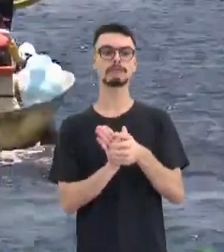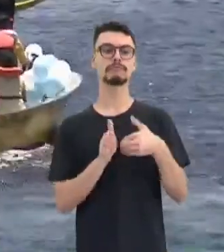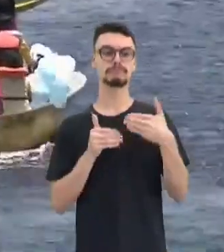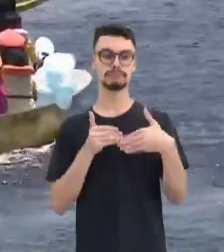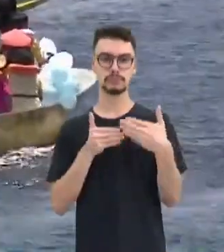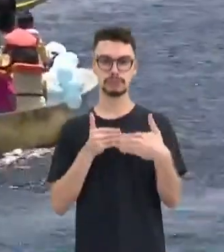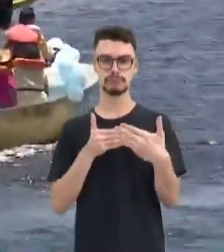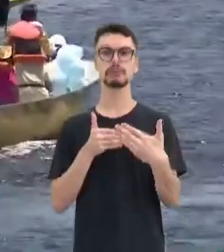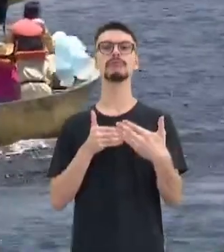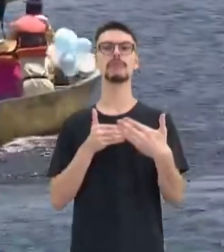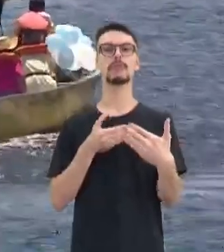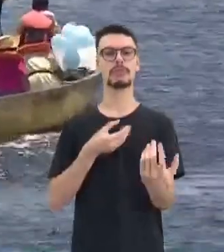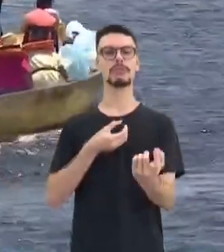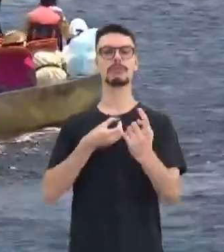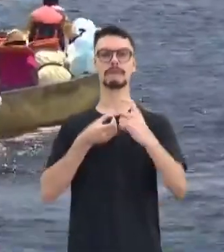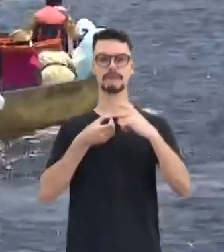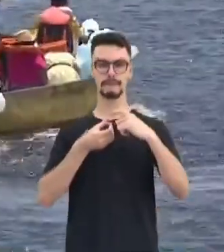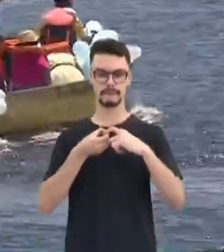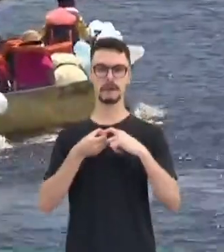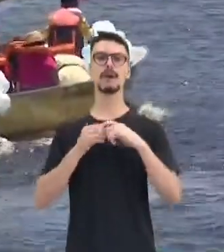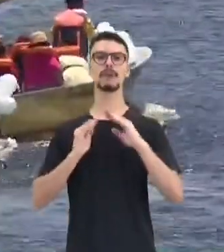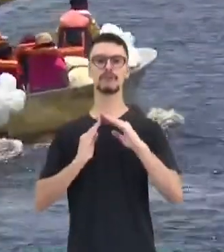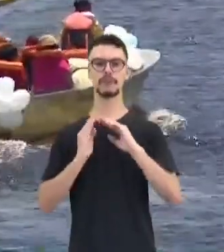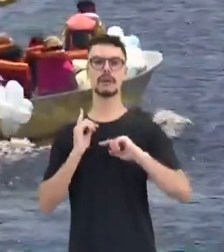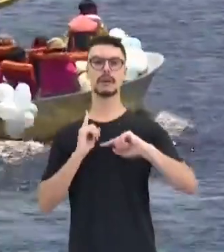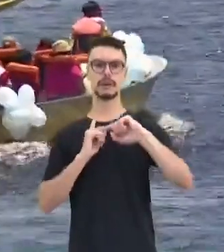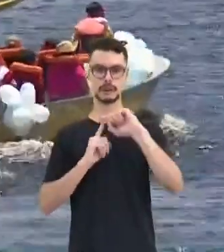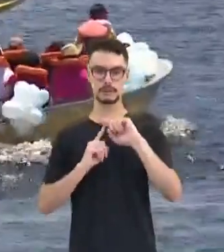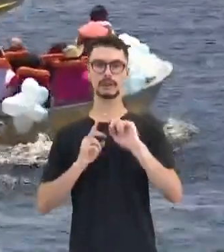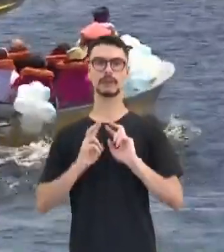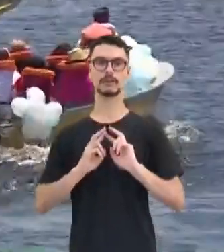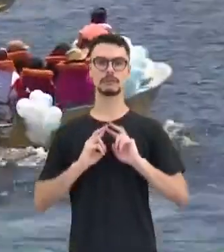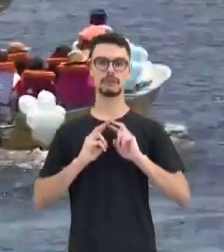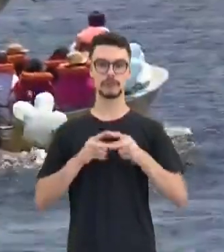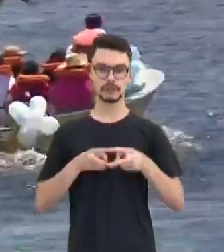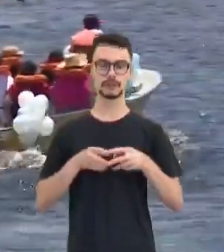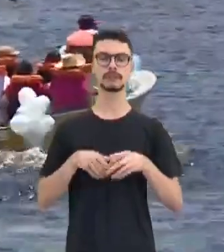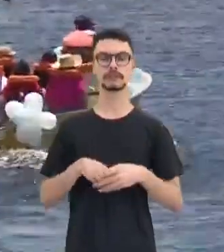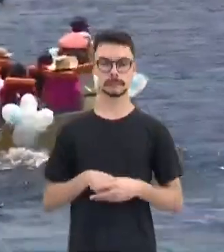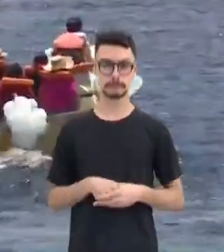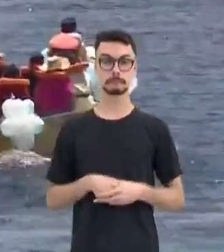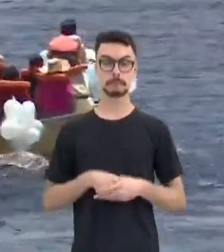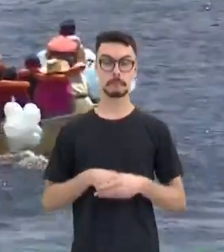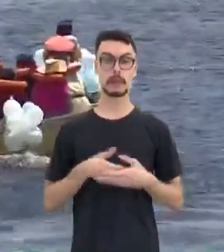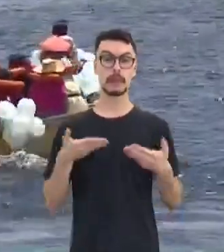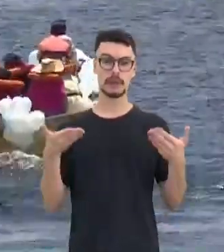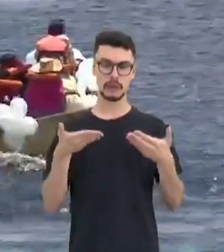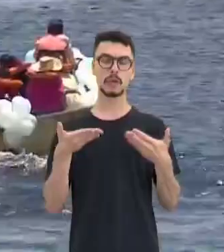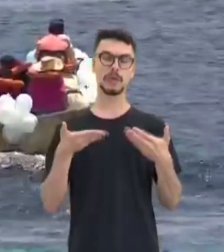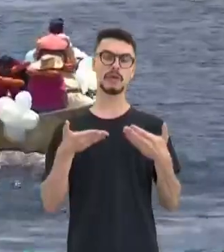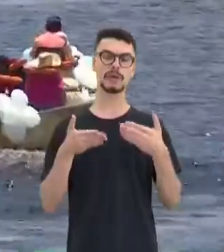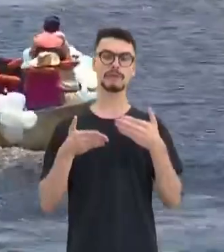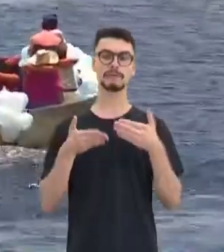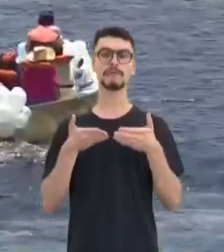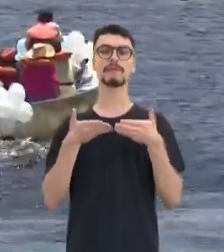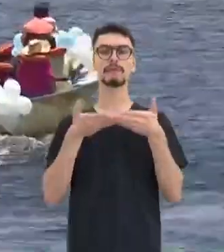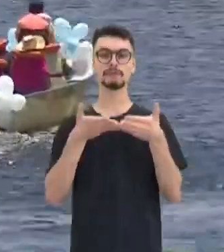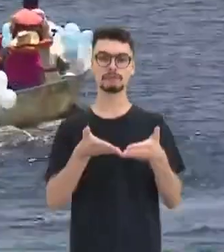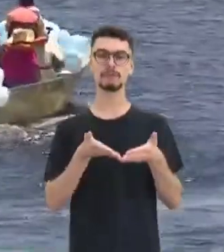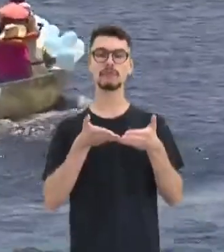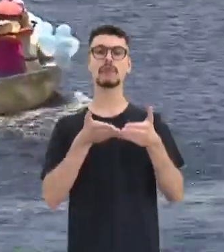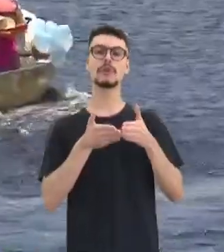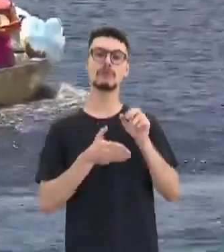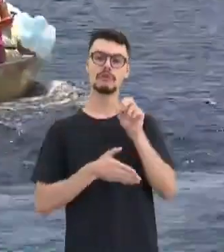Navegantes retorna aqui para a sua igreja na matriz na Ilha dos Valadares. A gente acompanha agora há pouco também, Diana, uma